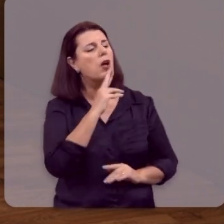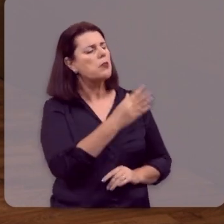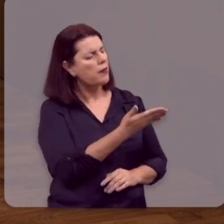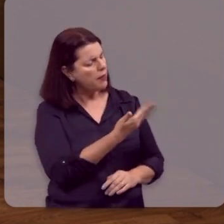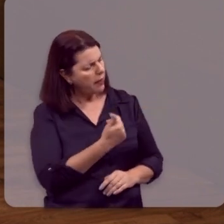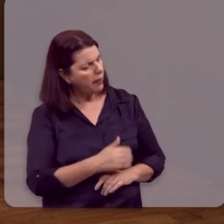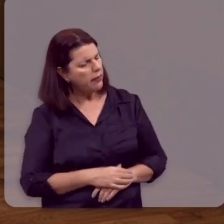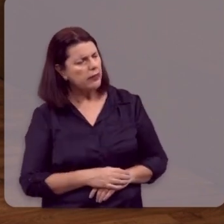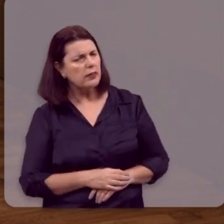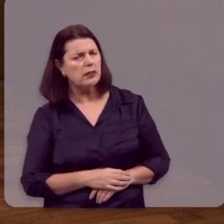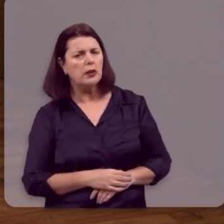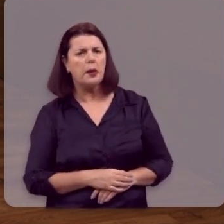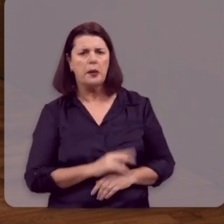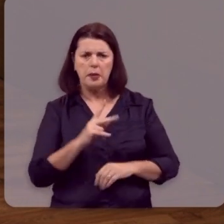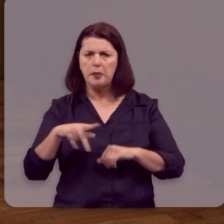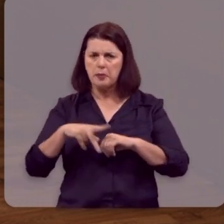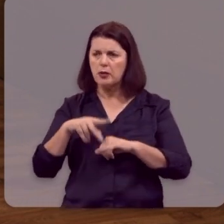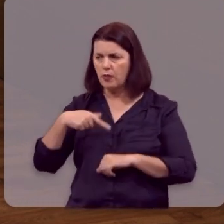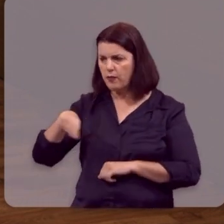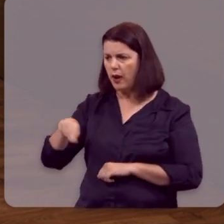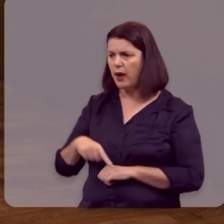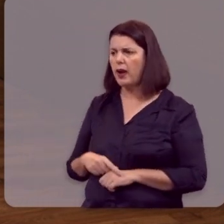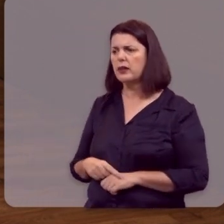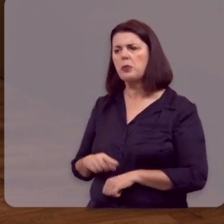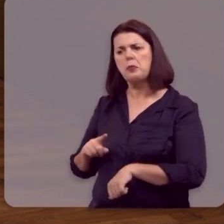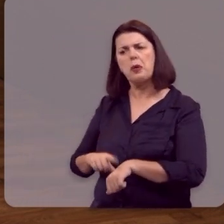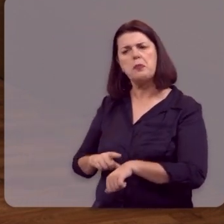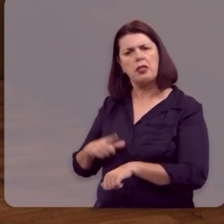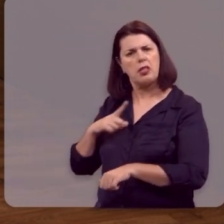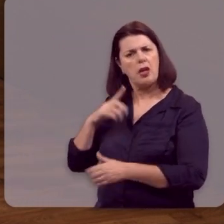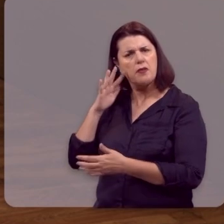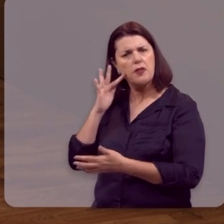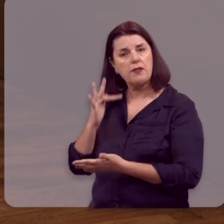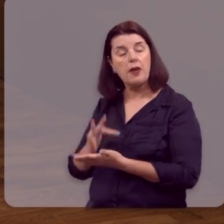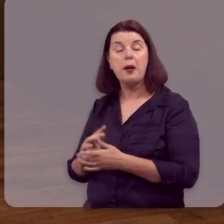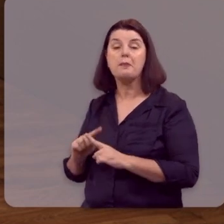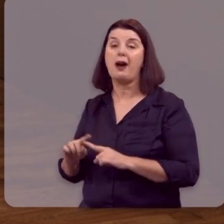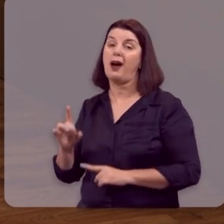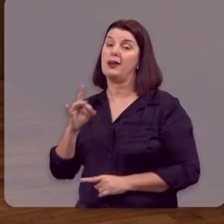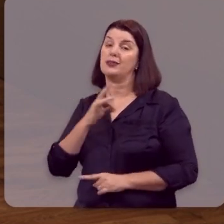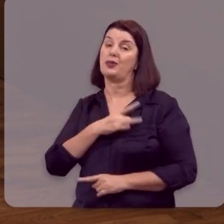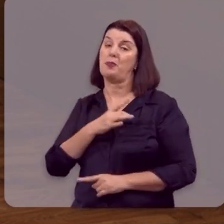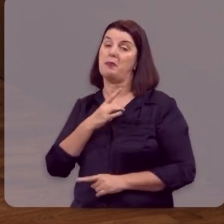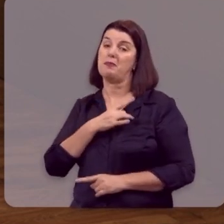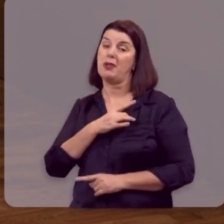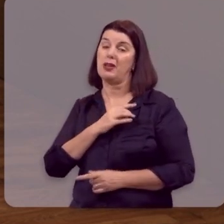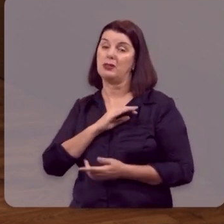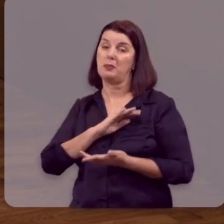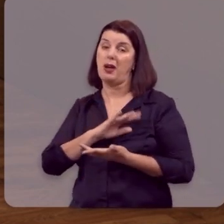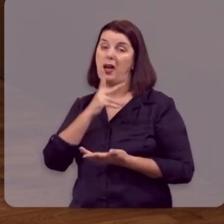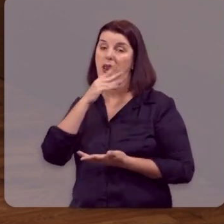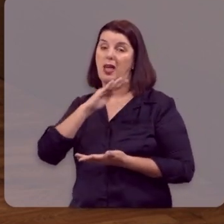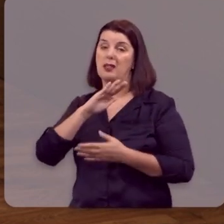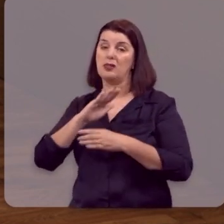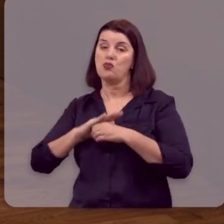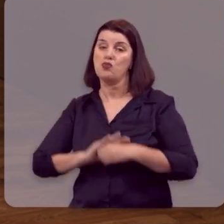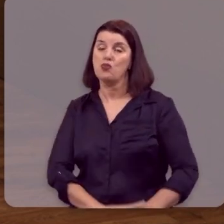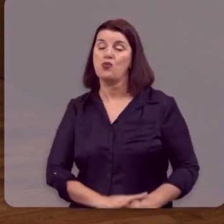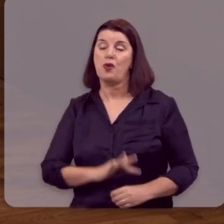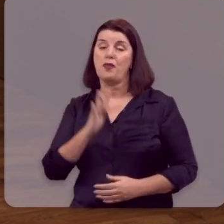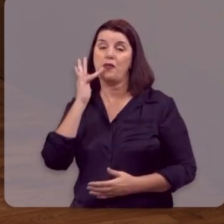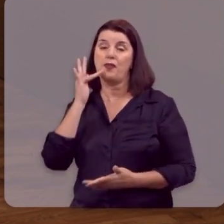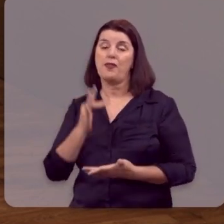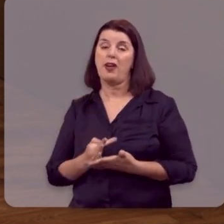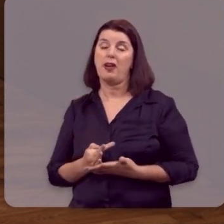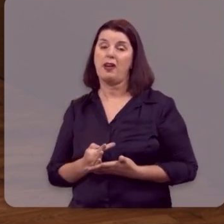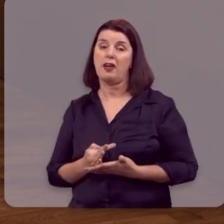vem, e ele foi. Por um momento ele andou pela fé, mas o medo assaltou a fé. E ele